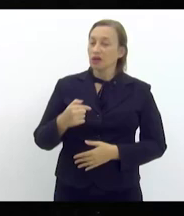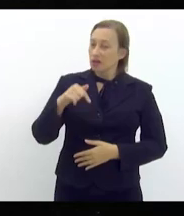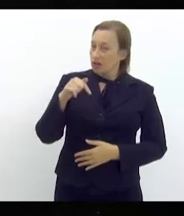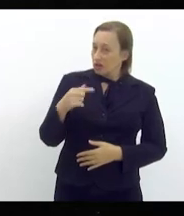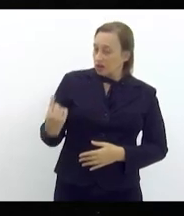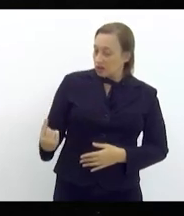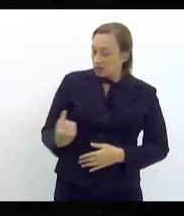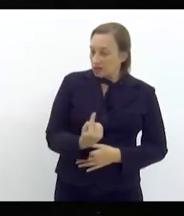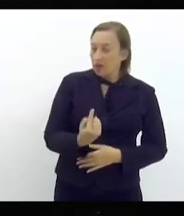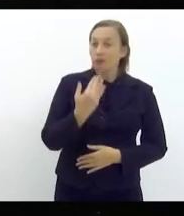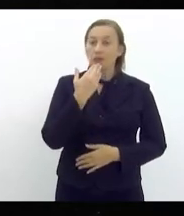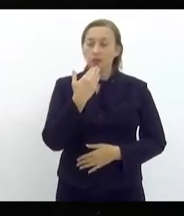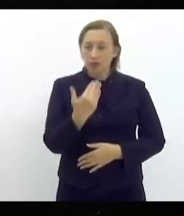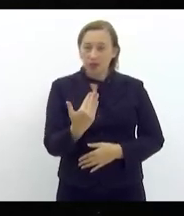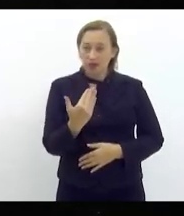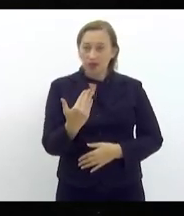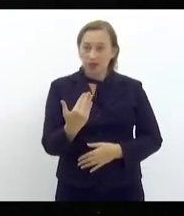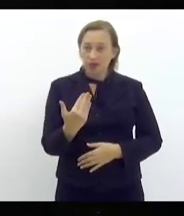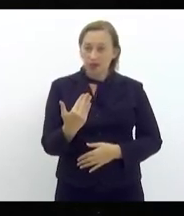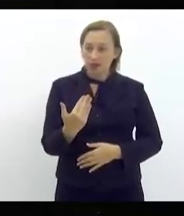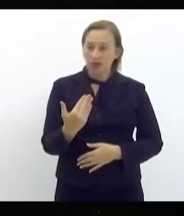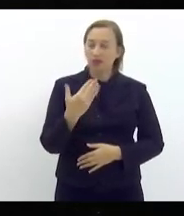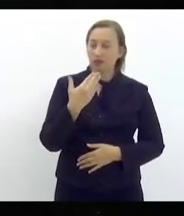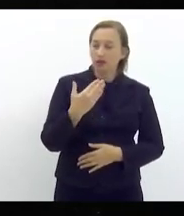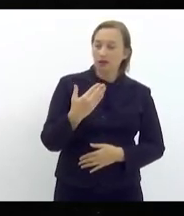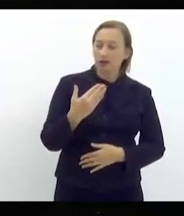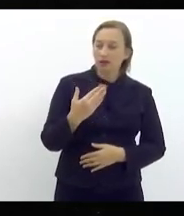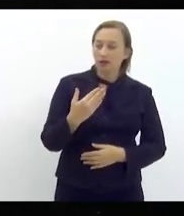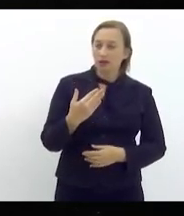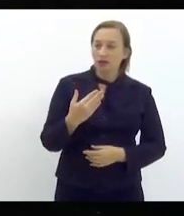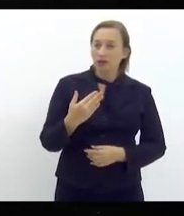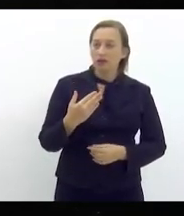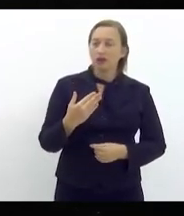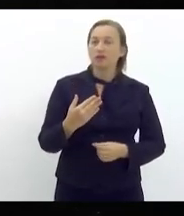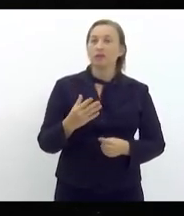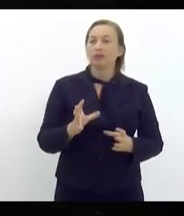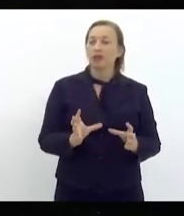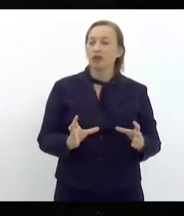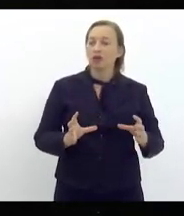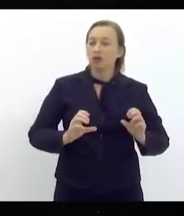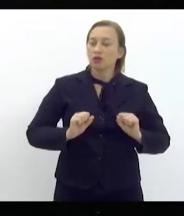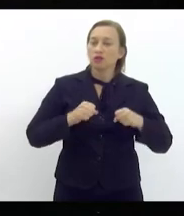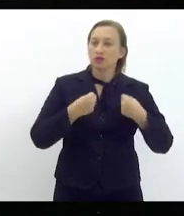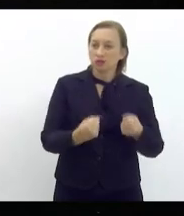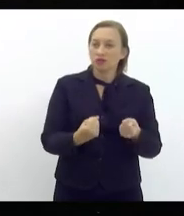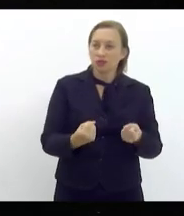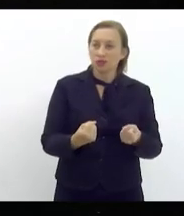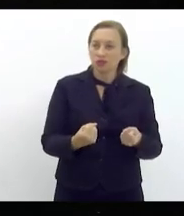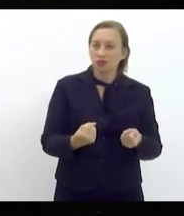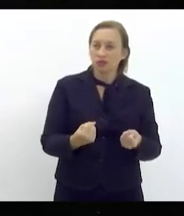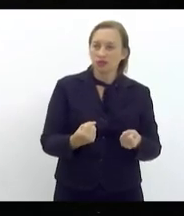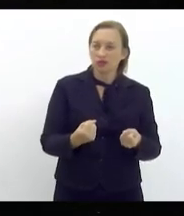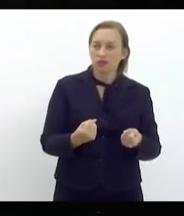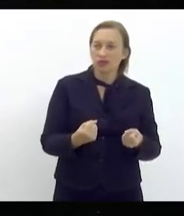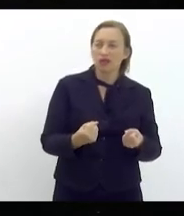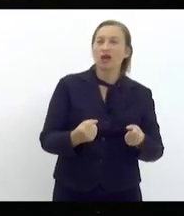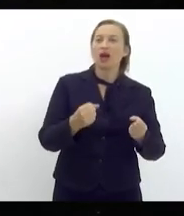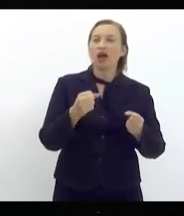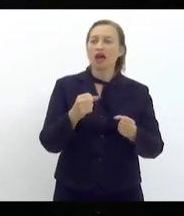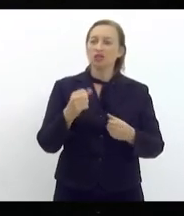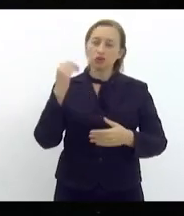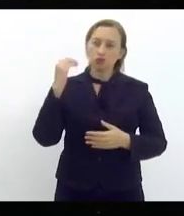a presença da Frente Parlamentar de Defesa do Enfrentamento à Tuberculose? E como